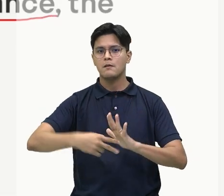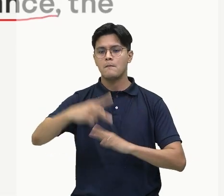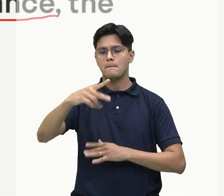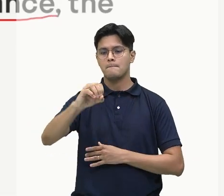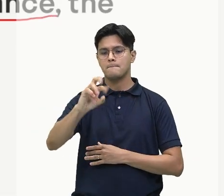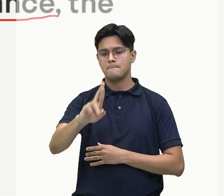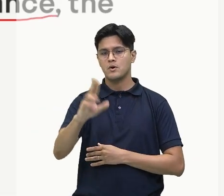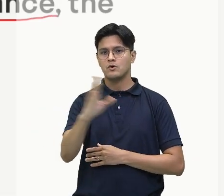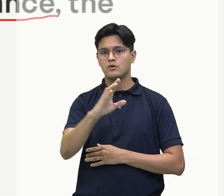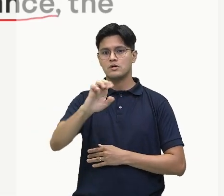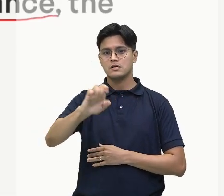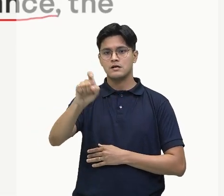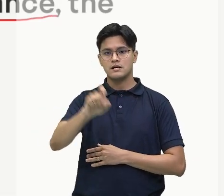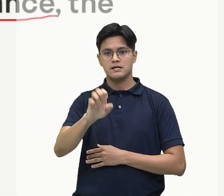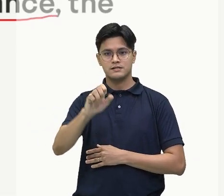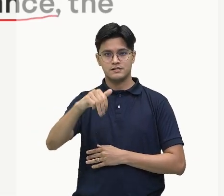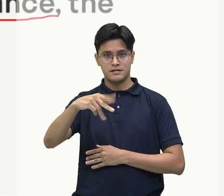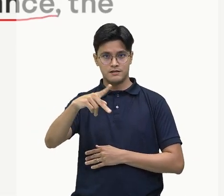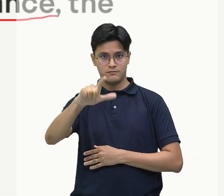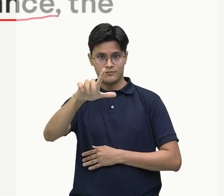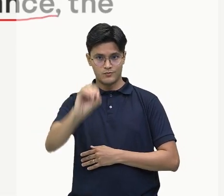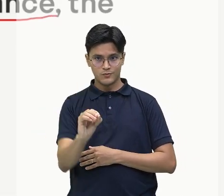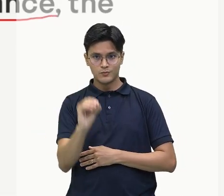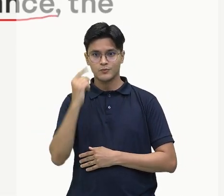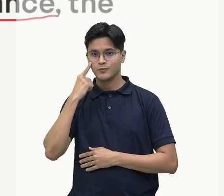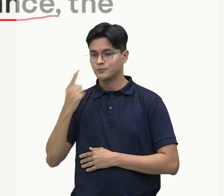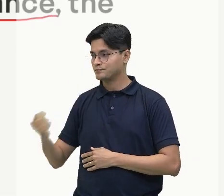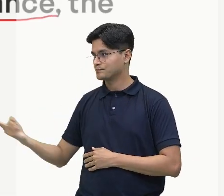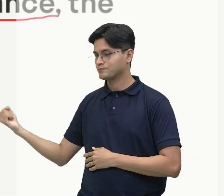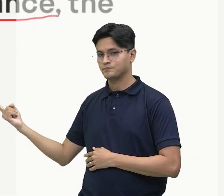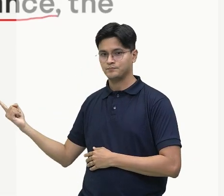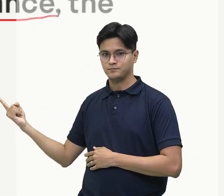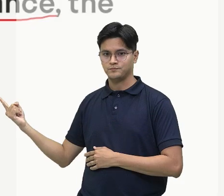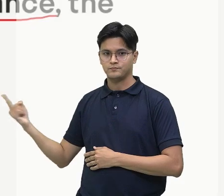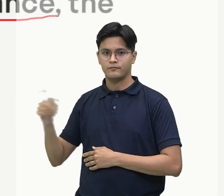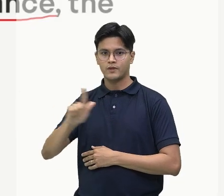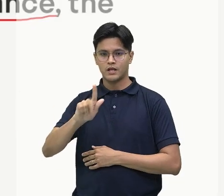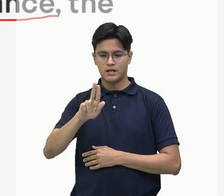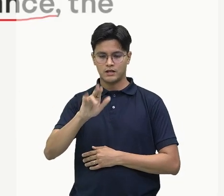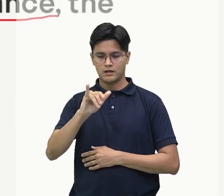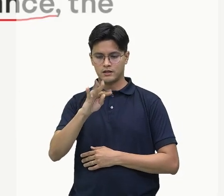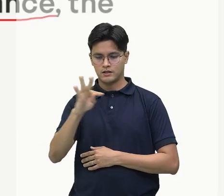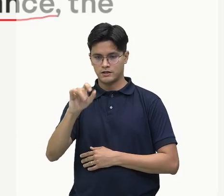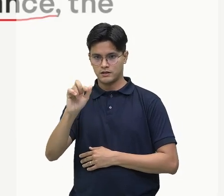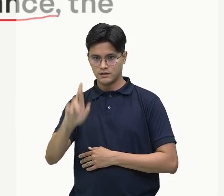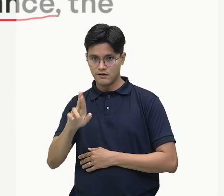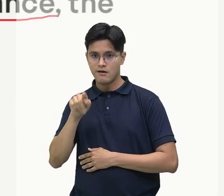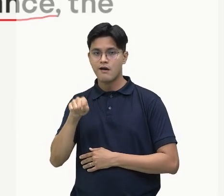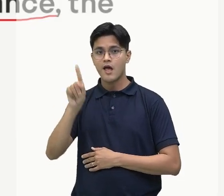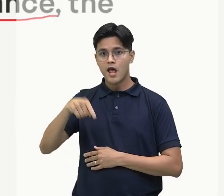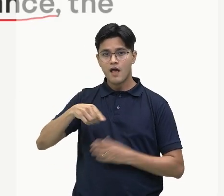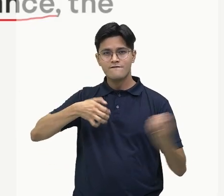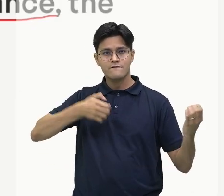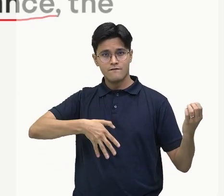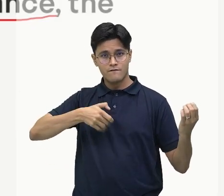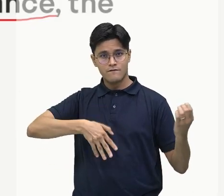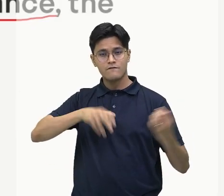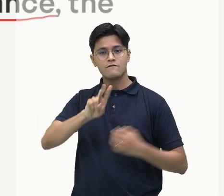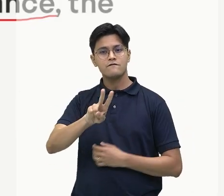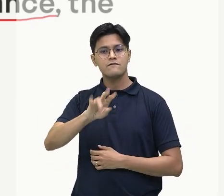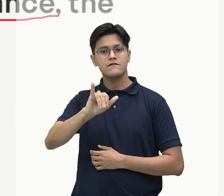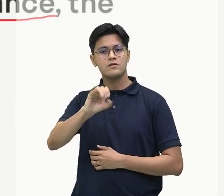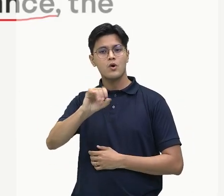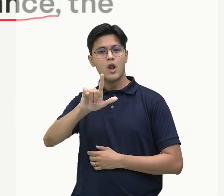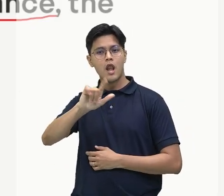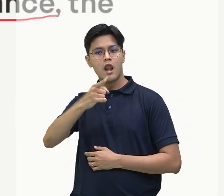é violão, tá, gente? Não é guitarra, ele é um falso cognato. He can play many instruments, for instance, the